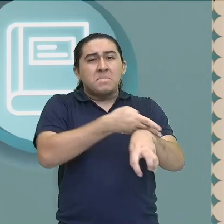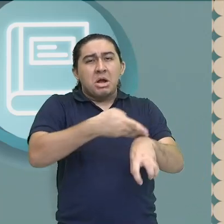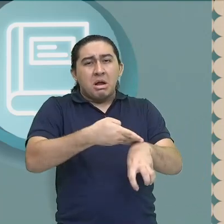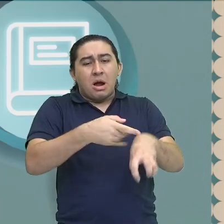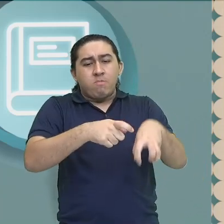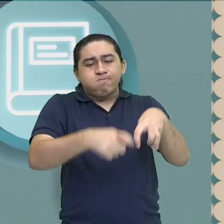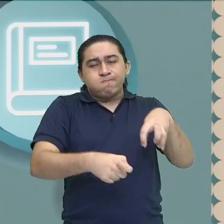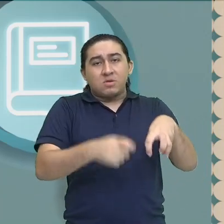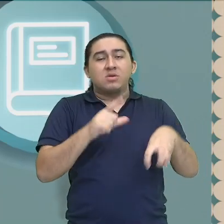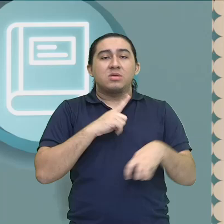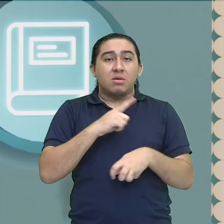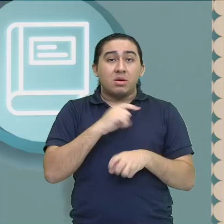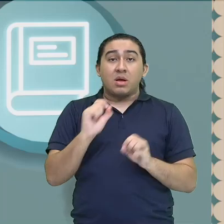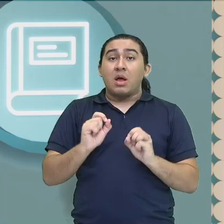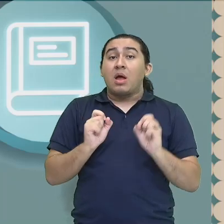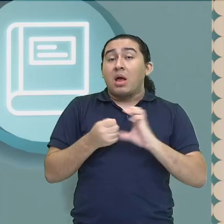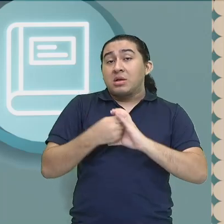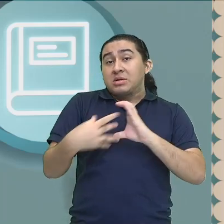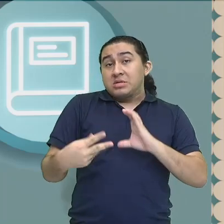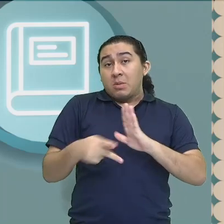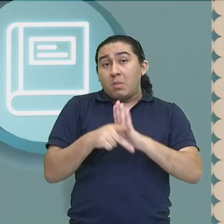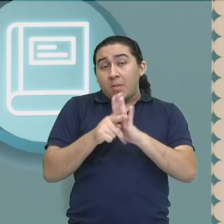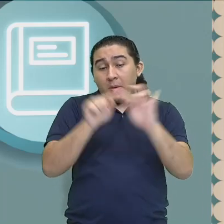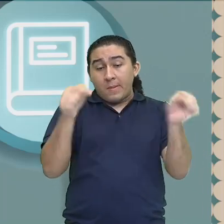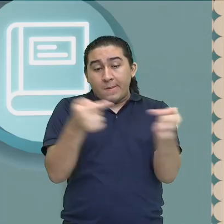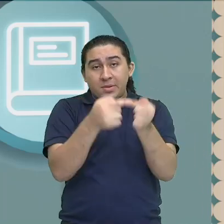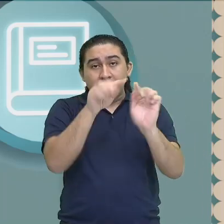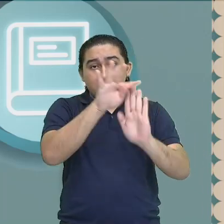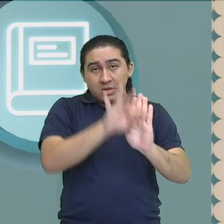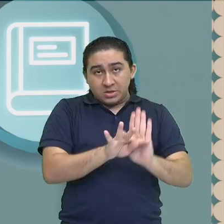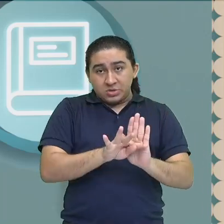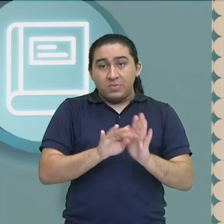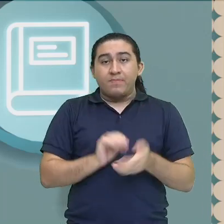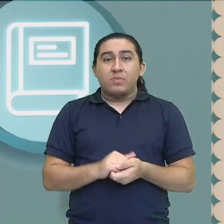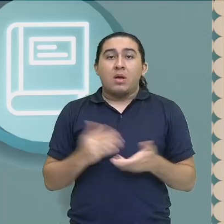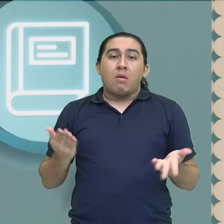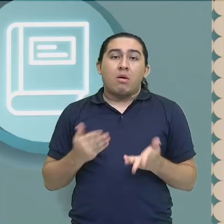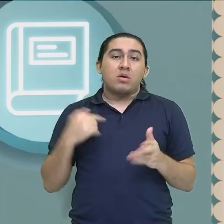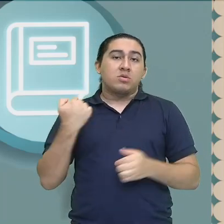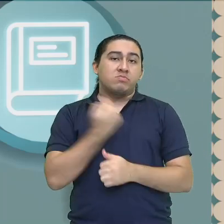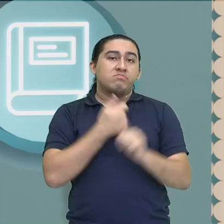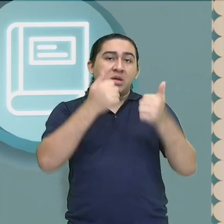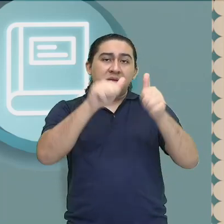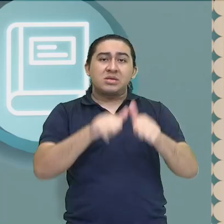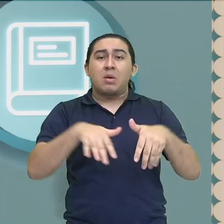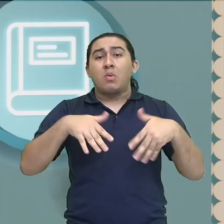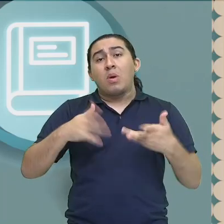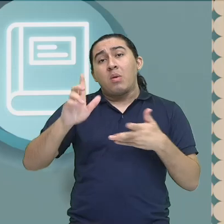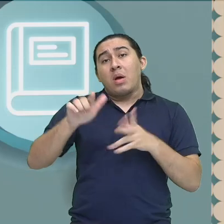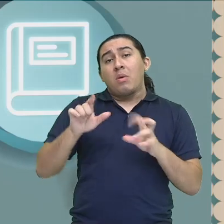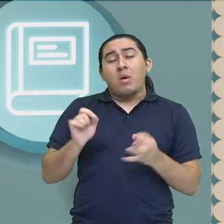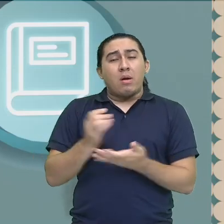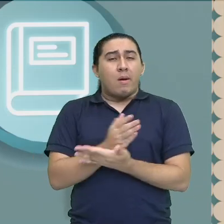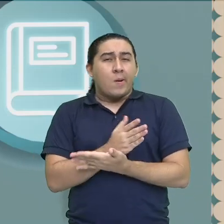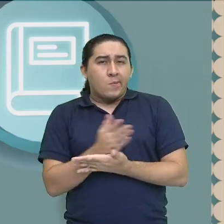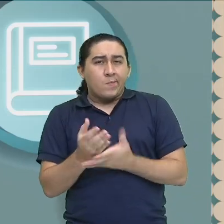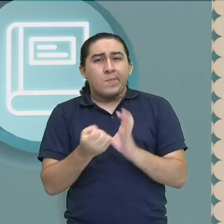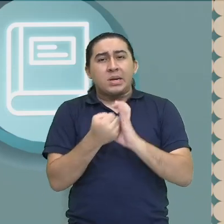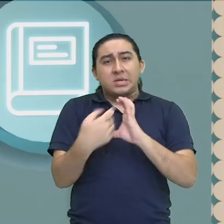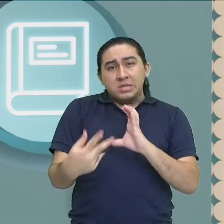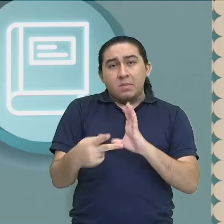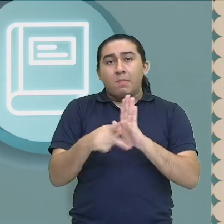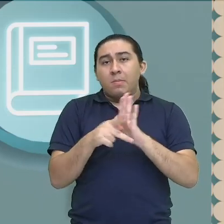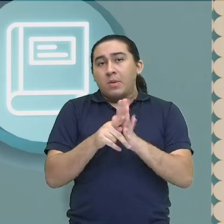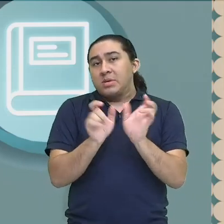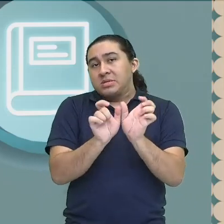elementos coesivos, né? E agora a gente vai verificar quais são as coordenadas de algumas delas